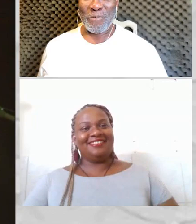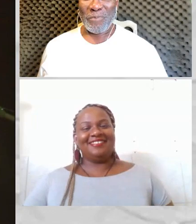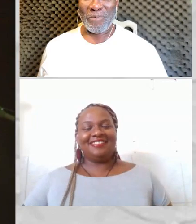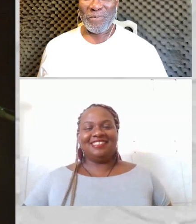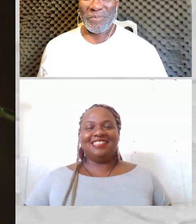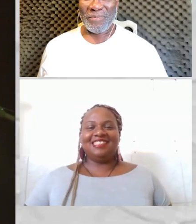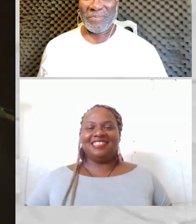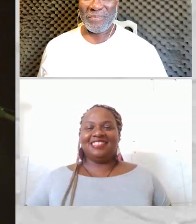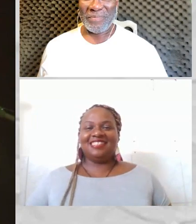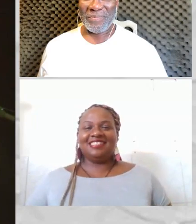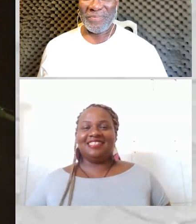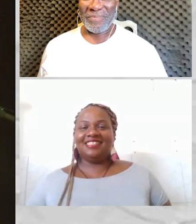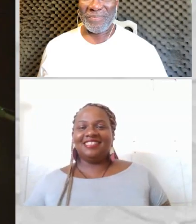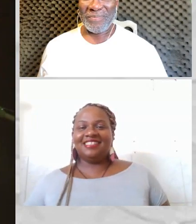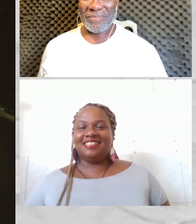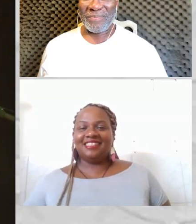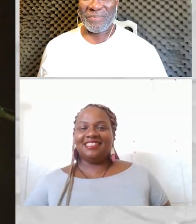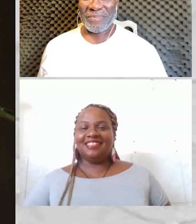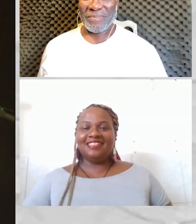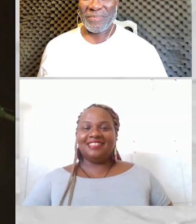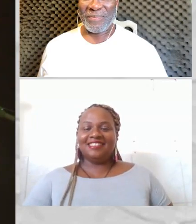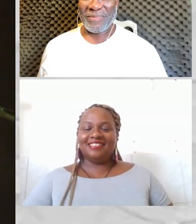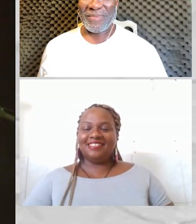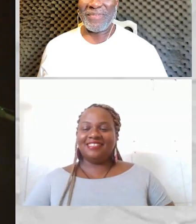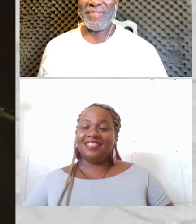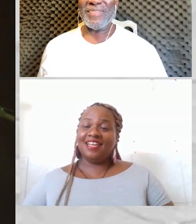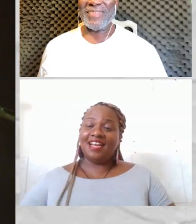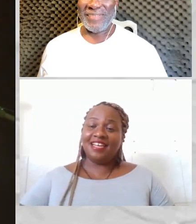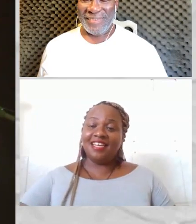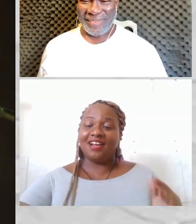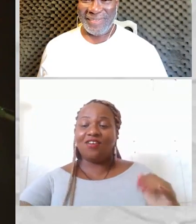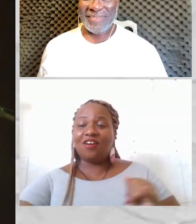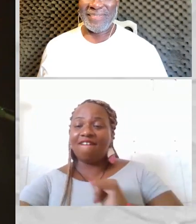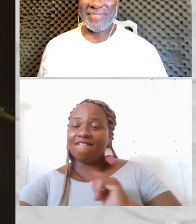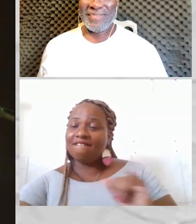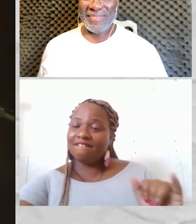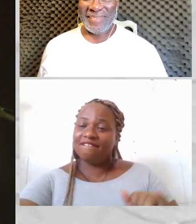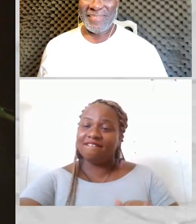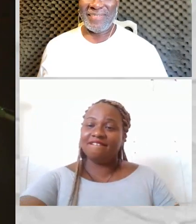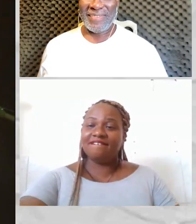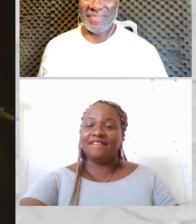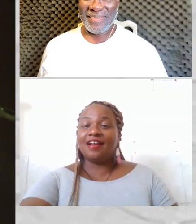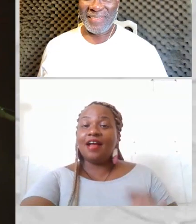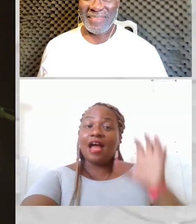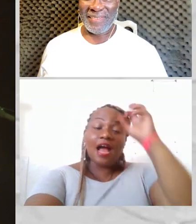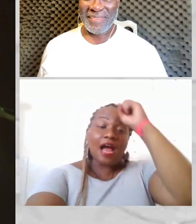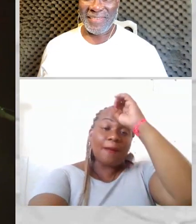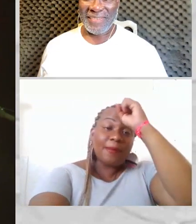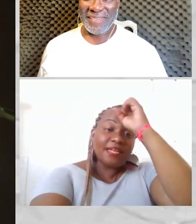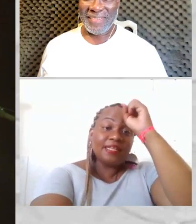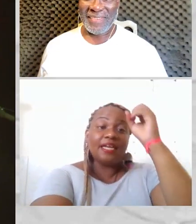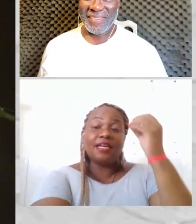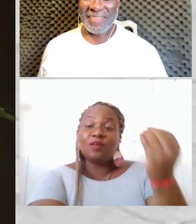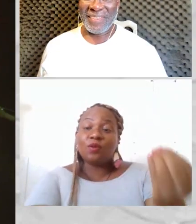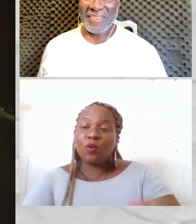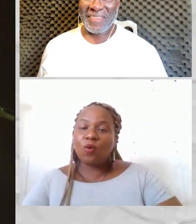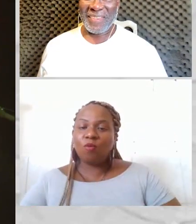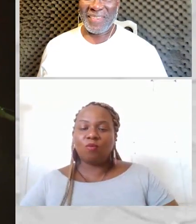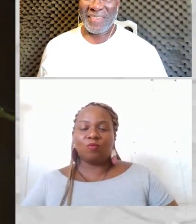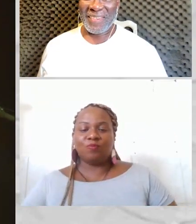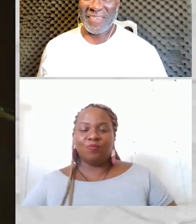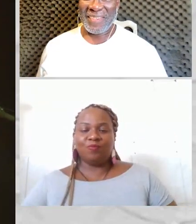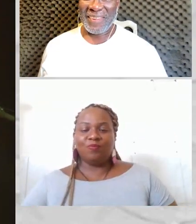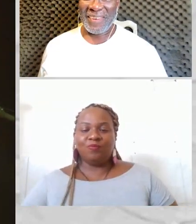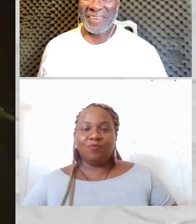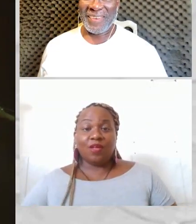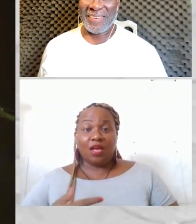gente vai se reinventando e aprendendo a mexer com essas coisas também. Mas eu queria apertar aqui para. Falando